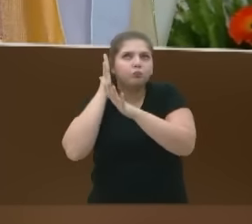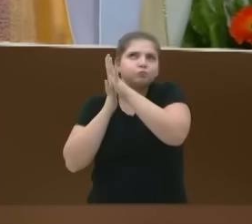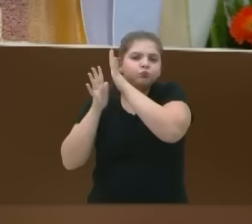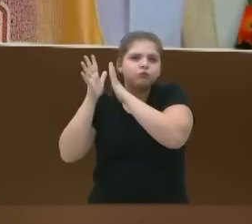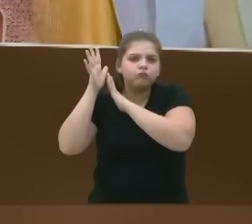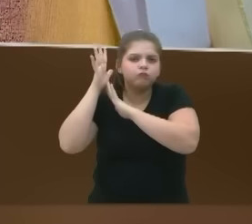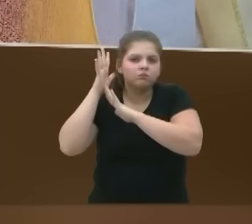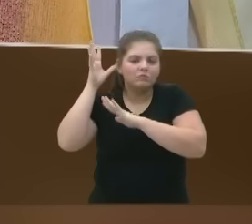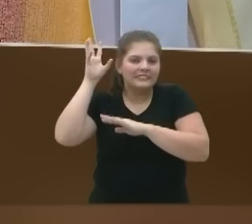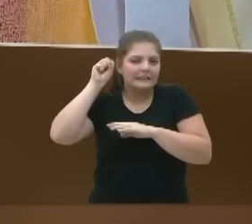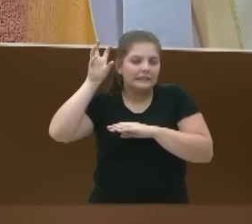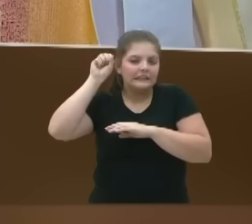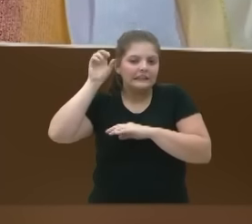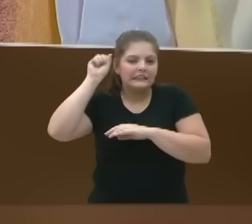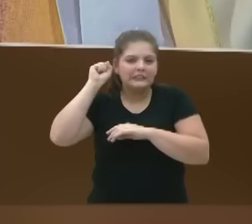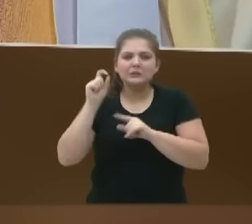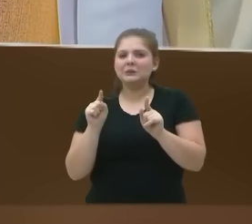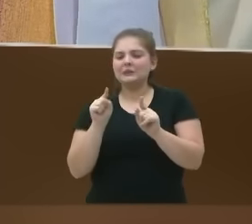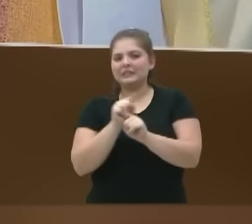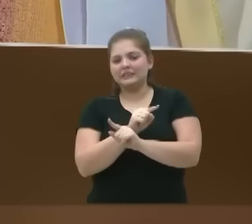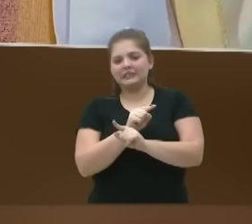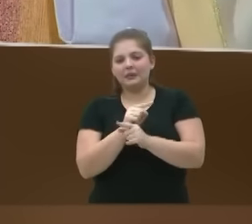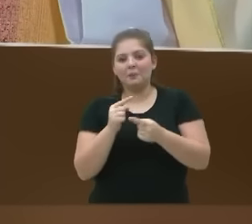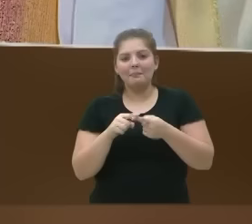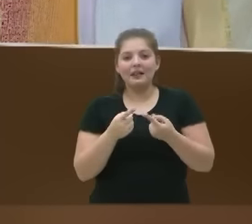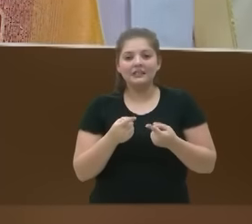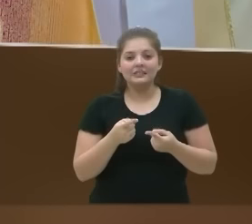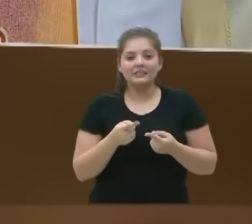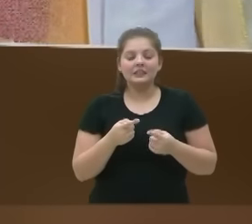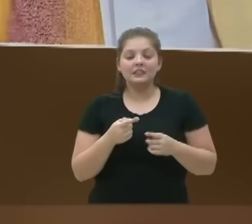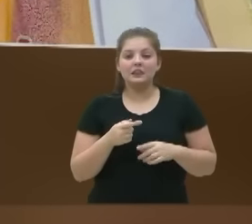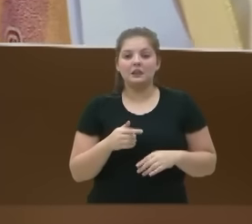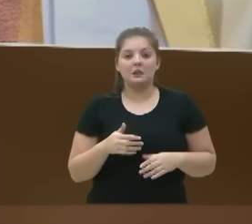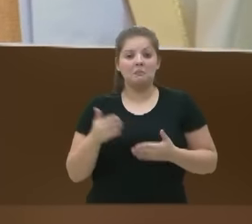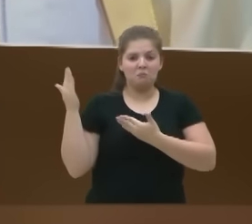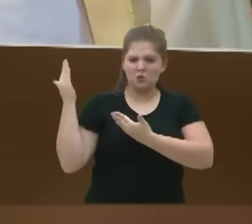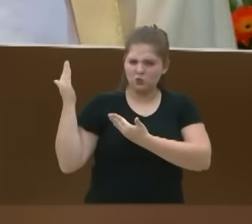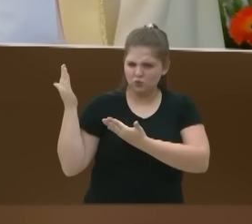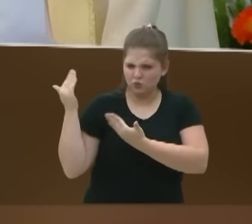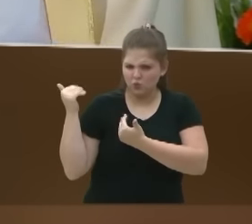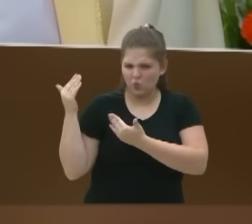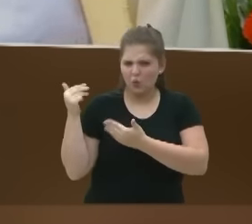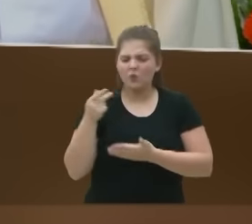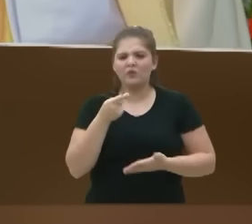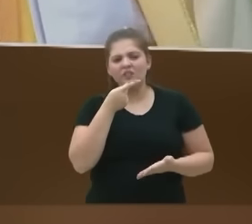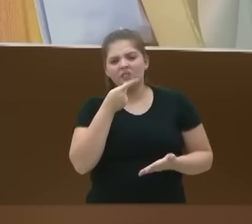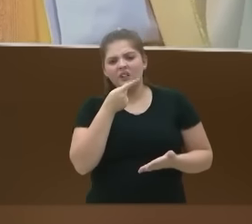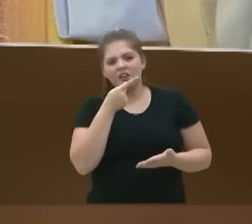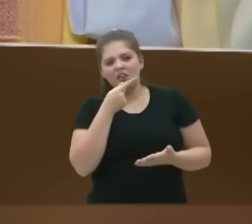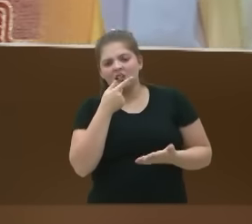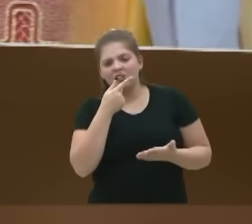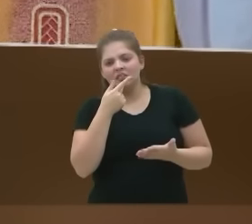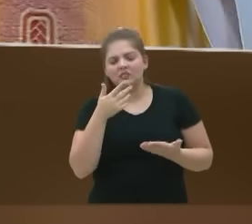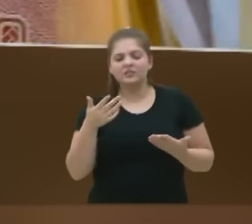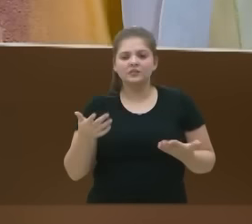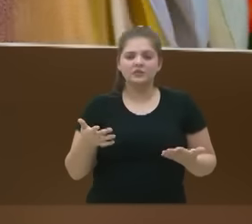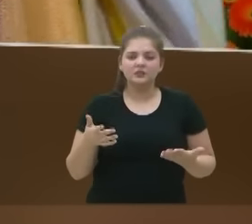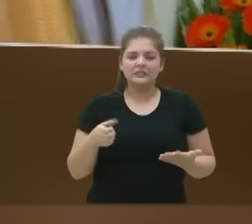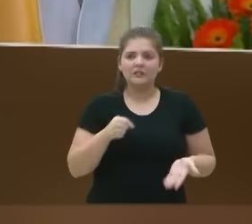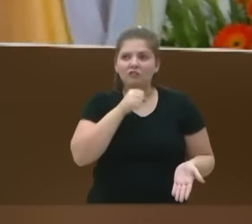desse padre, tá bom, mas tem lá tanta gente jovem, adolescente, de mais idade, não precisa